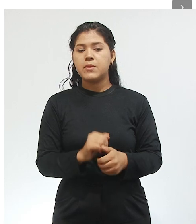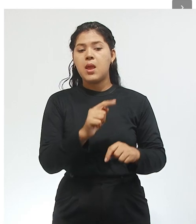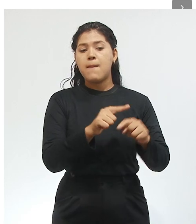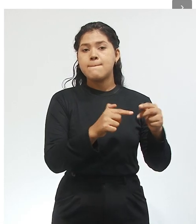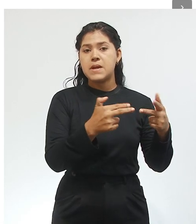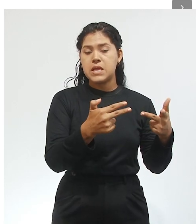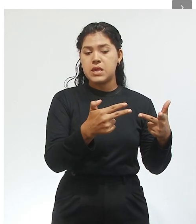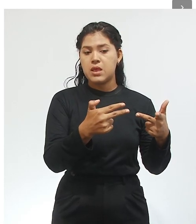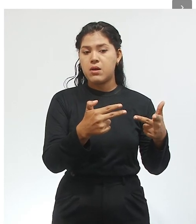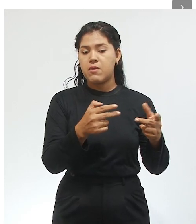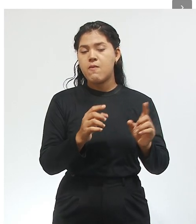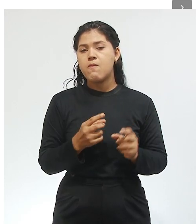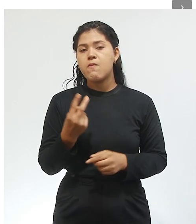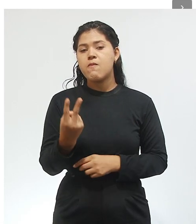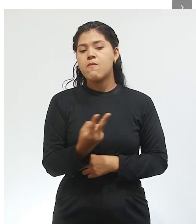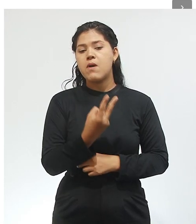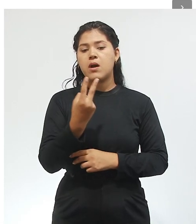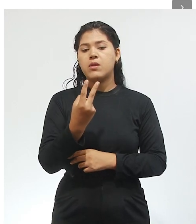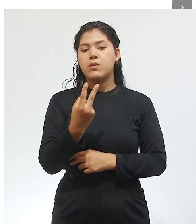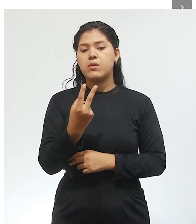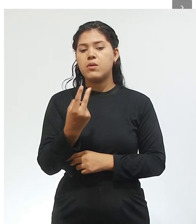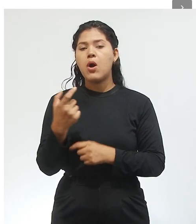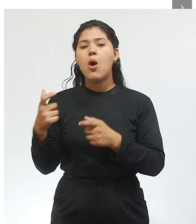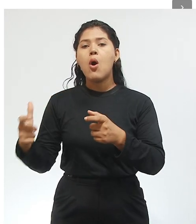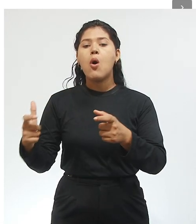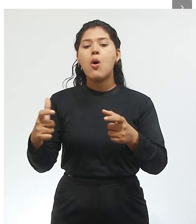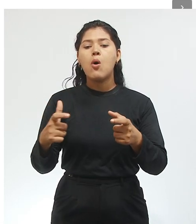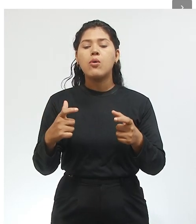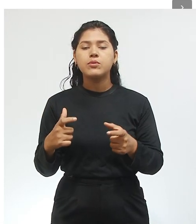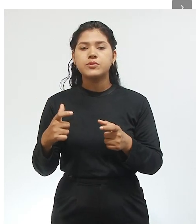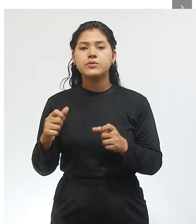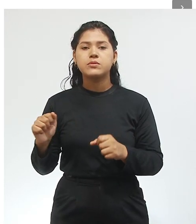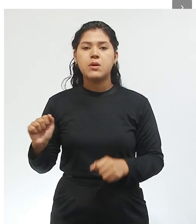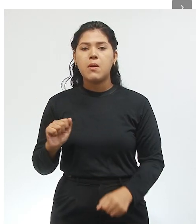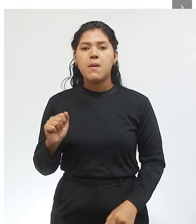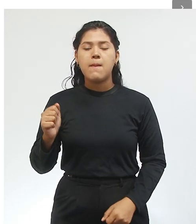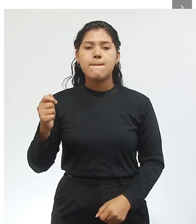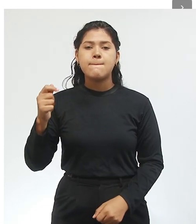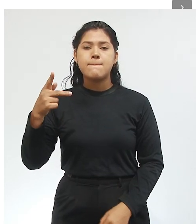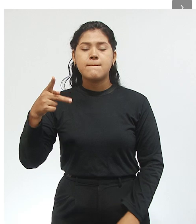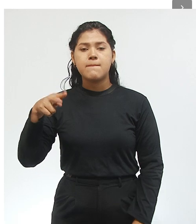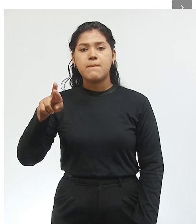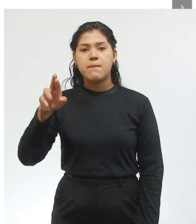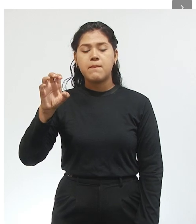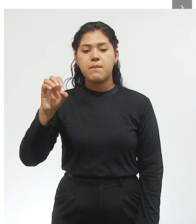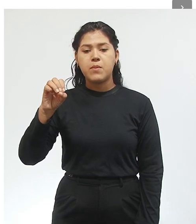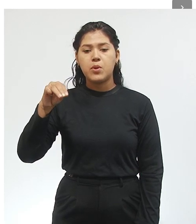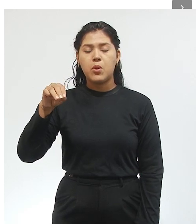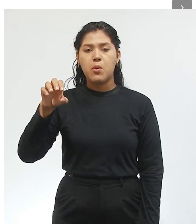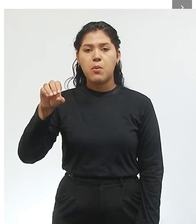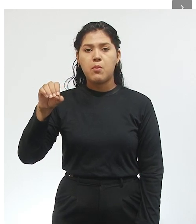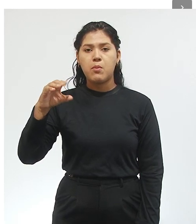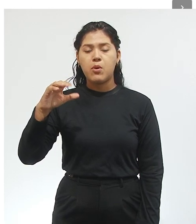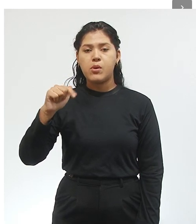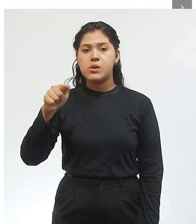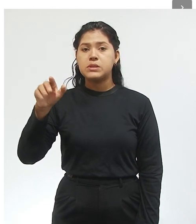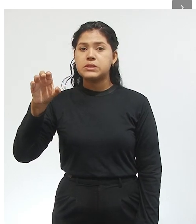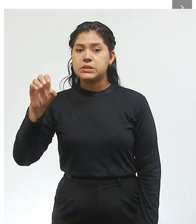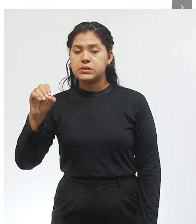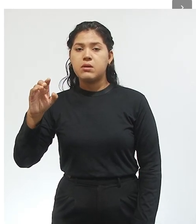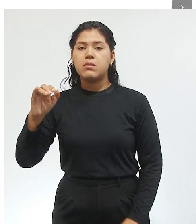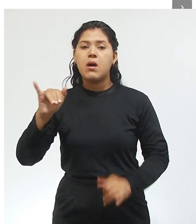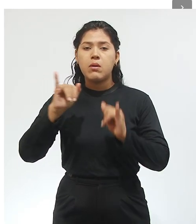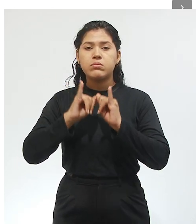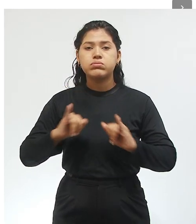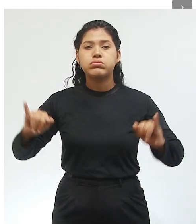preço, praça, promoção e o P de pessoas, tá? Esse composto de marketing dos 4